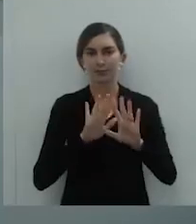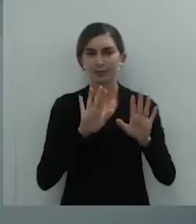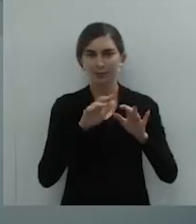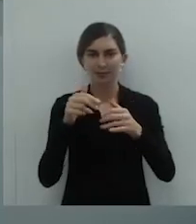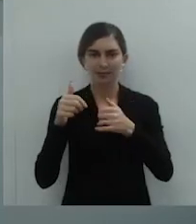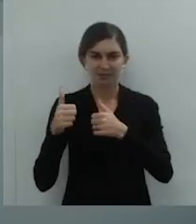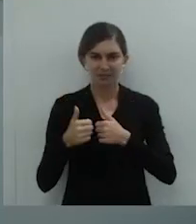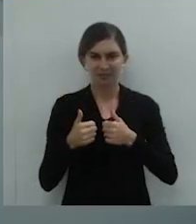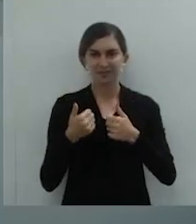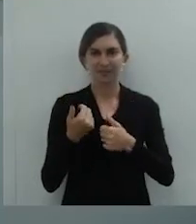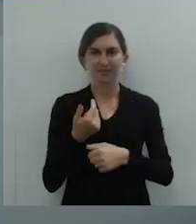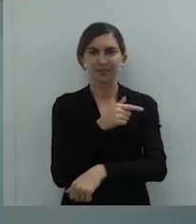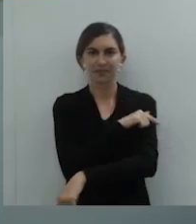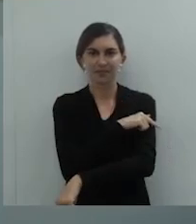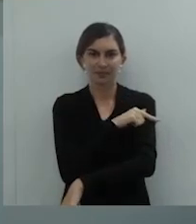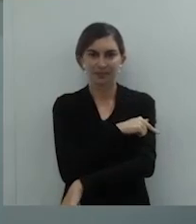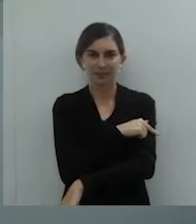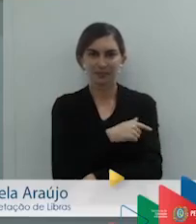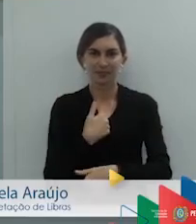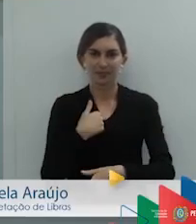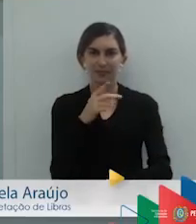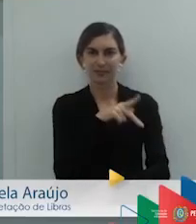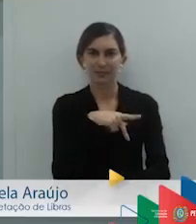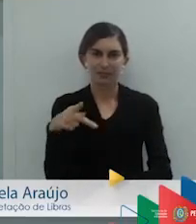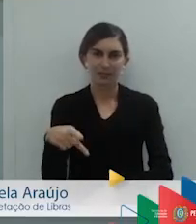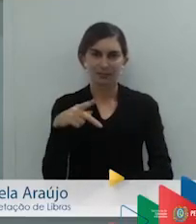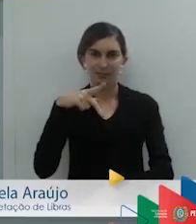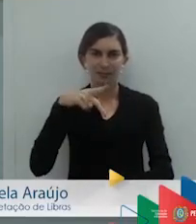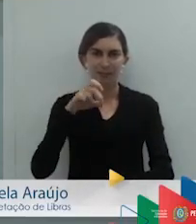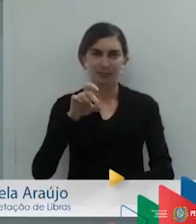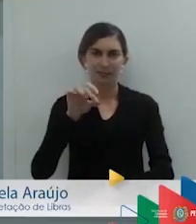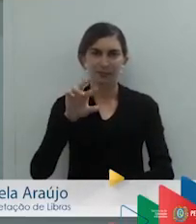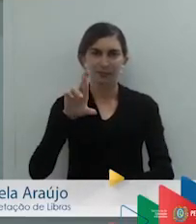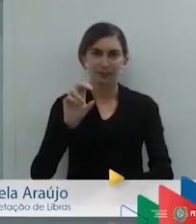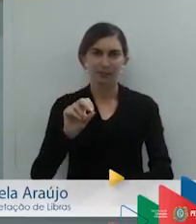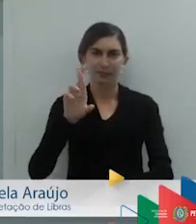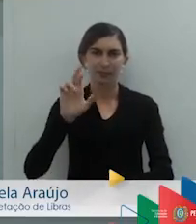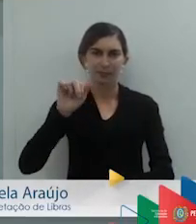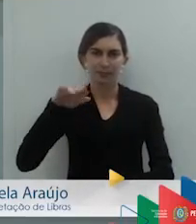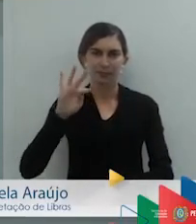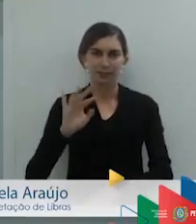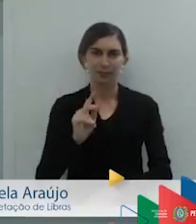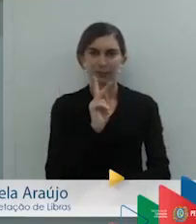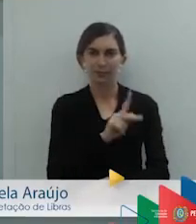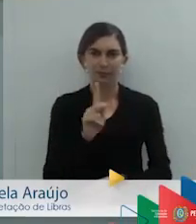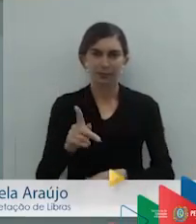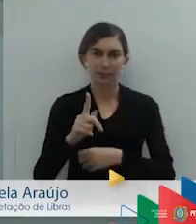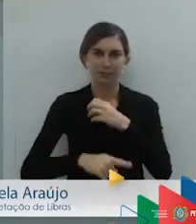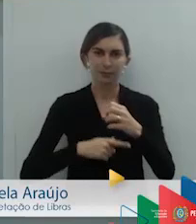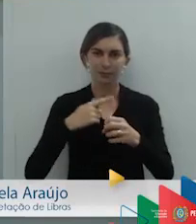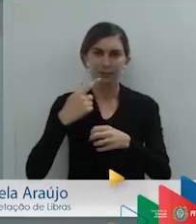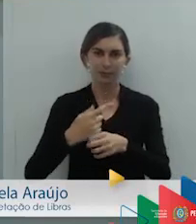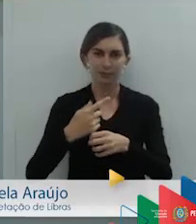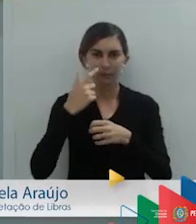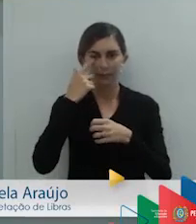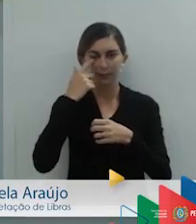Olá, estudante do sétimo ano. Eu sou o professor Pedro Renato, sou professor de